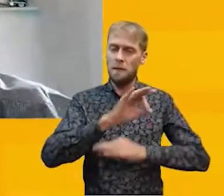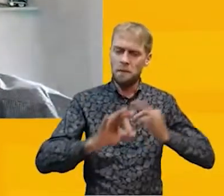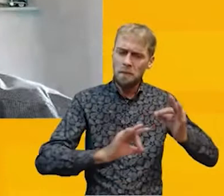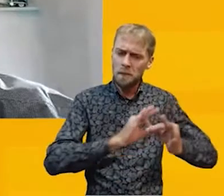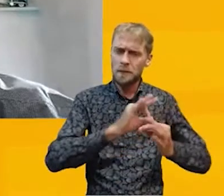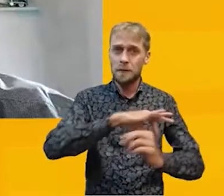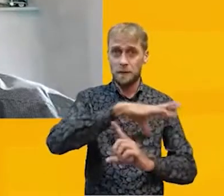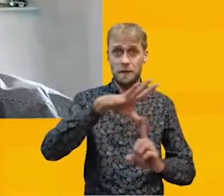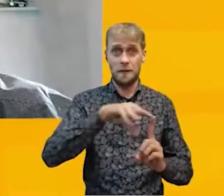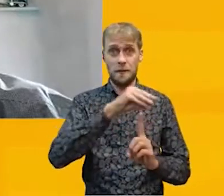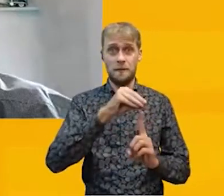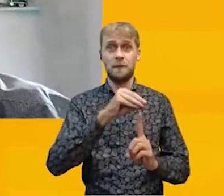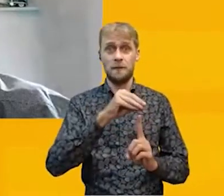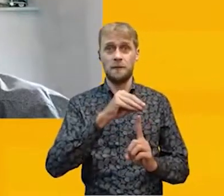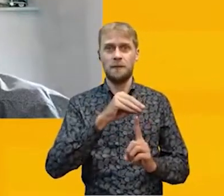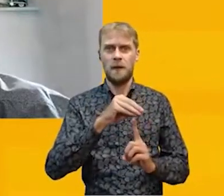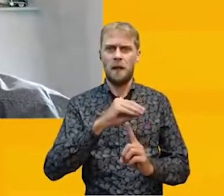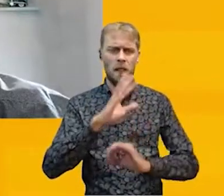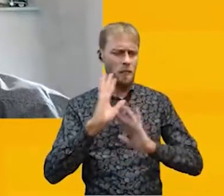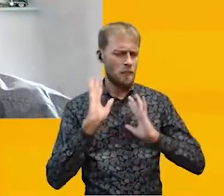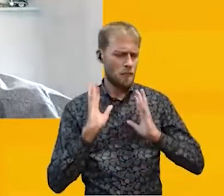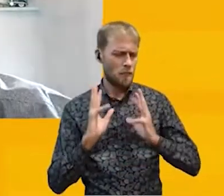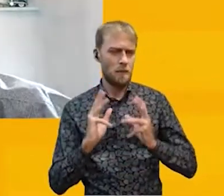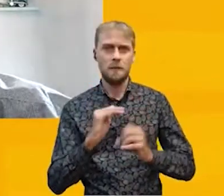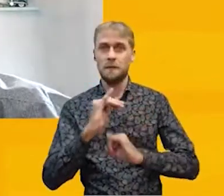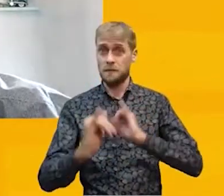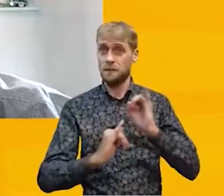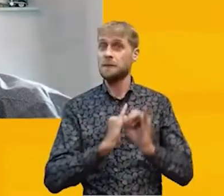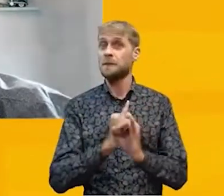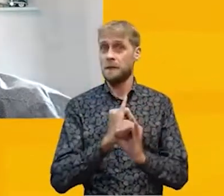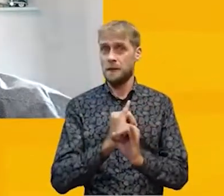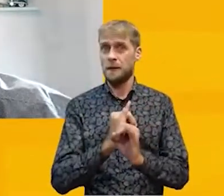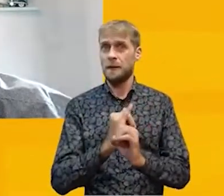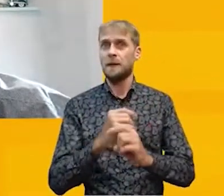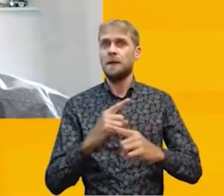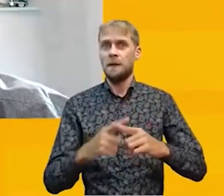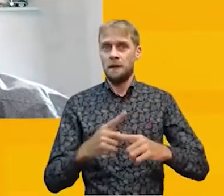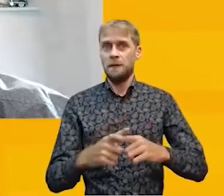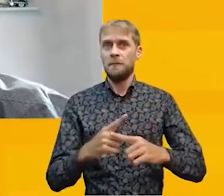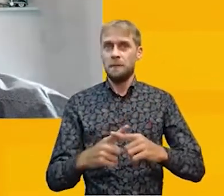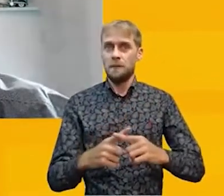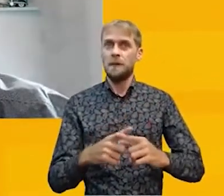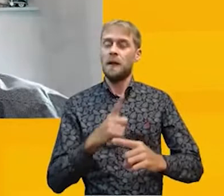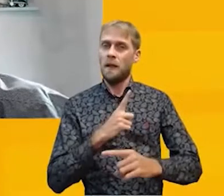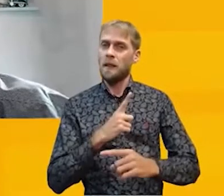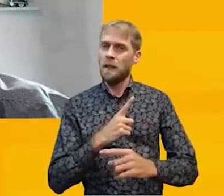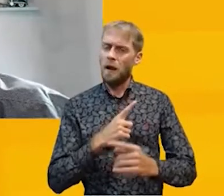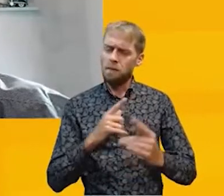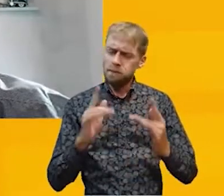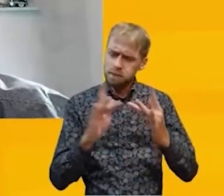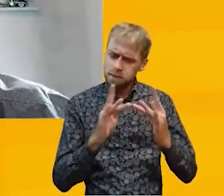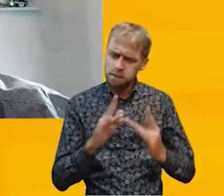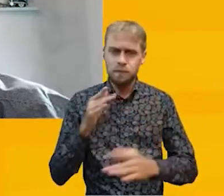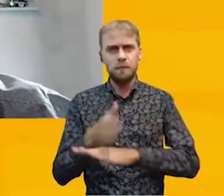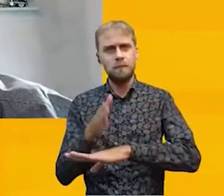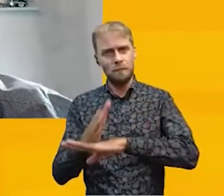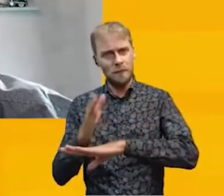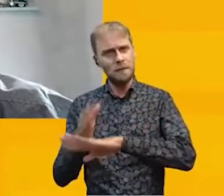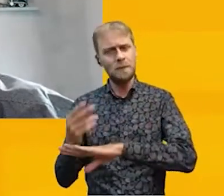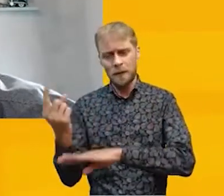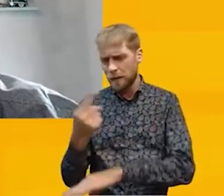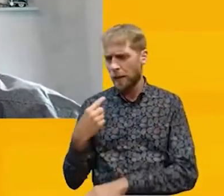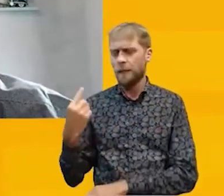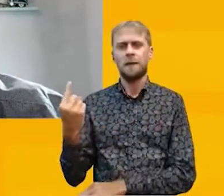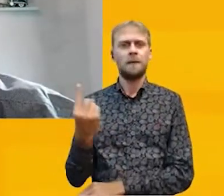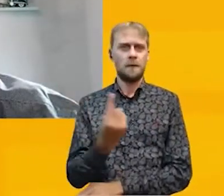da AgroTeams 100% digital, e porque existe um envolvimento entre a gente.